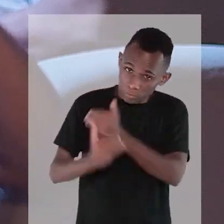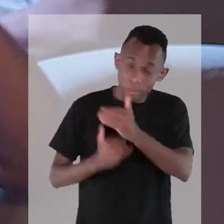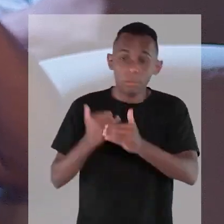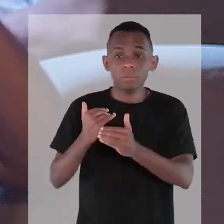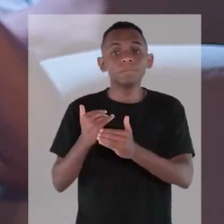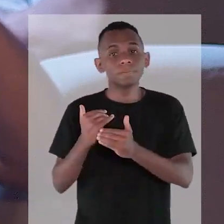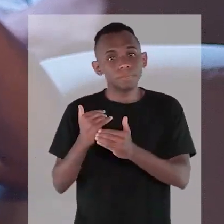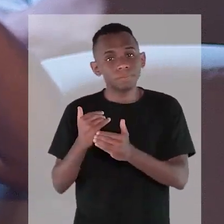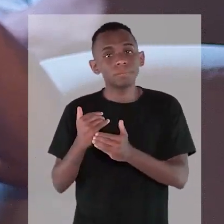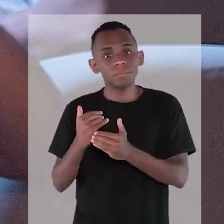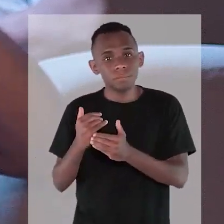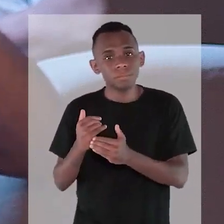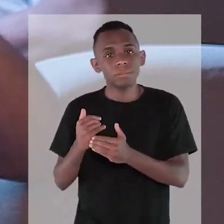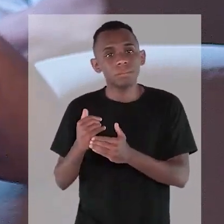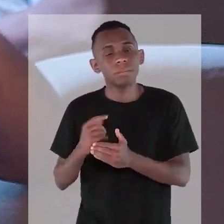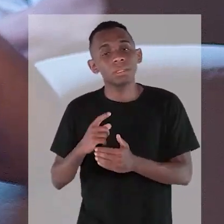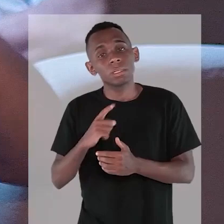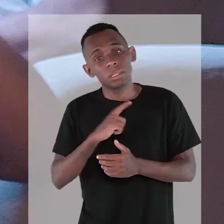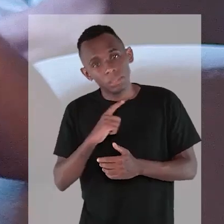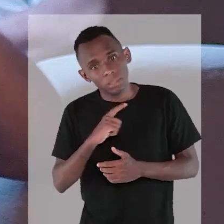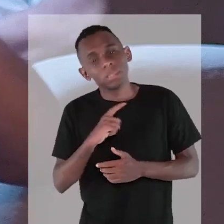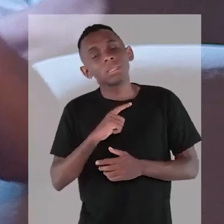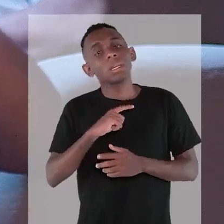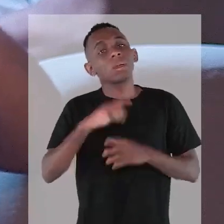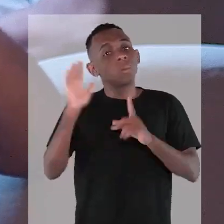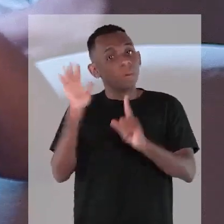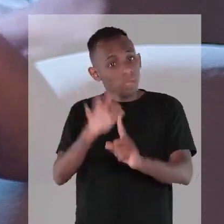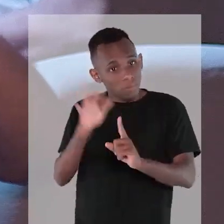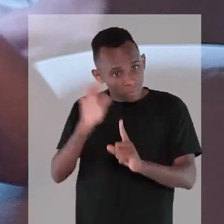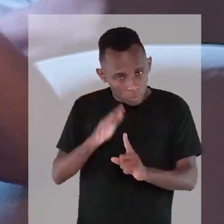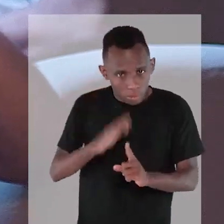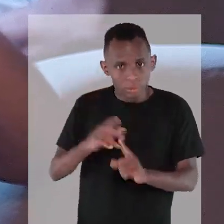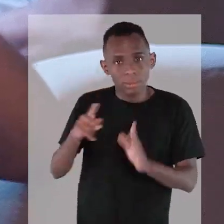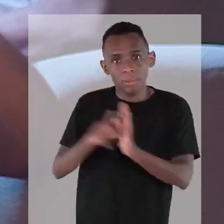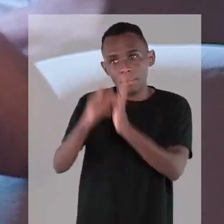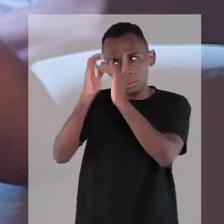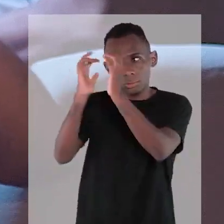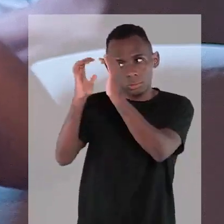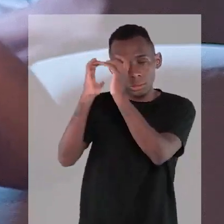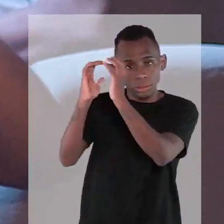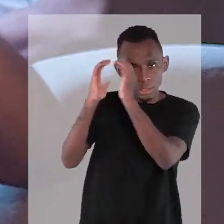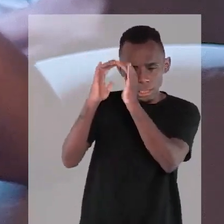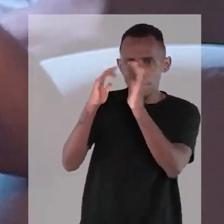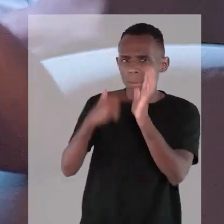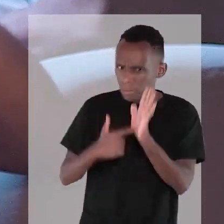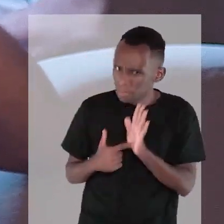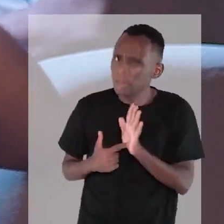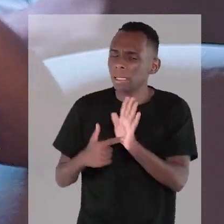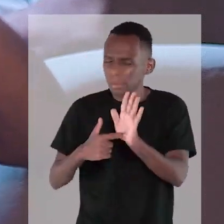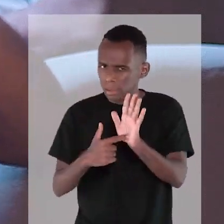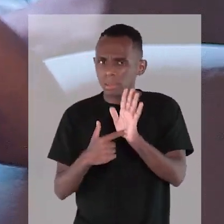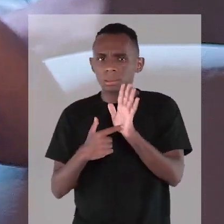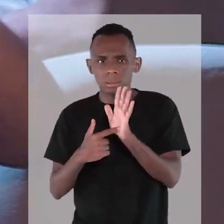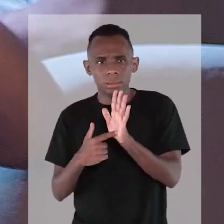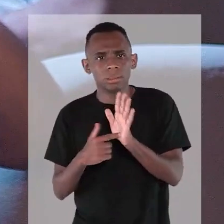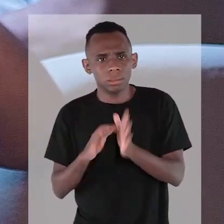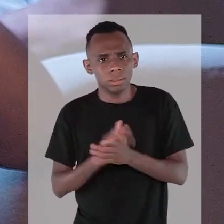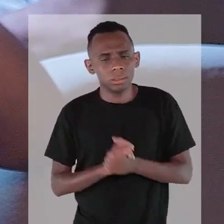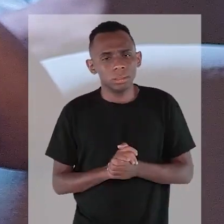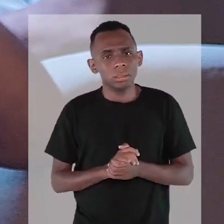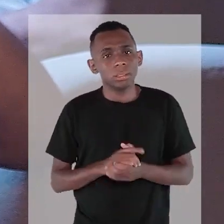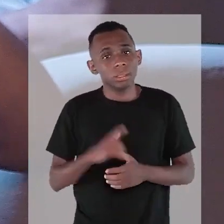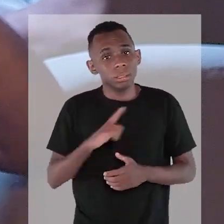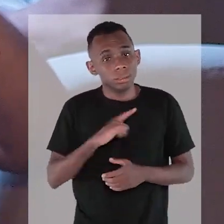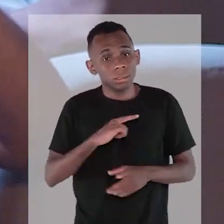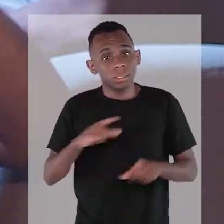que isso tem uma série de efeitos fisiológicos, neurofisiológicos, e isso fica cada vez mais evidente. Existe um princípio da precaução